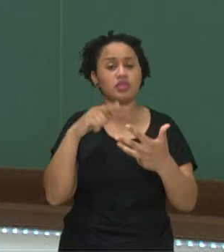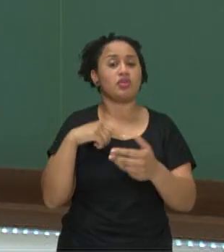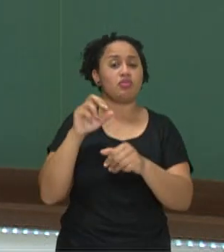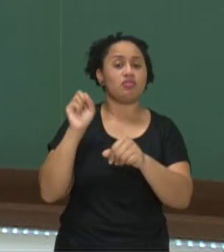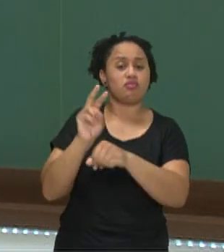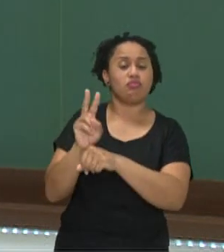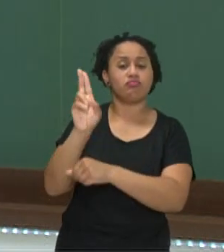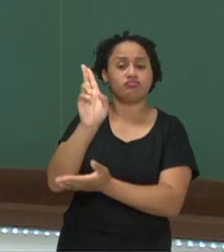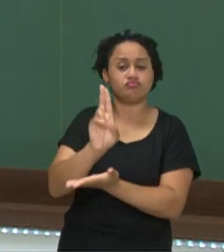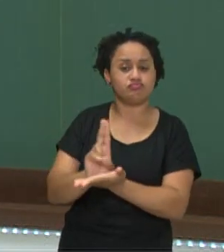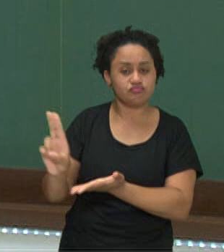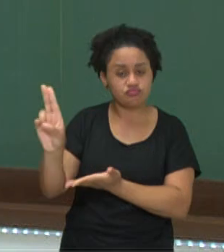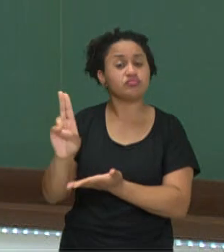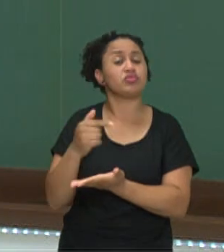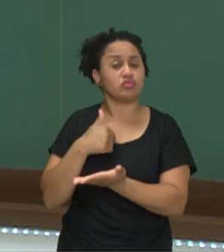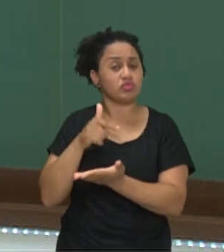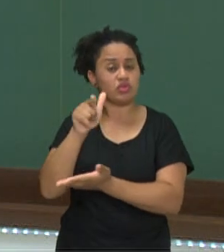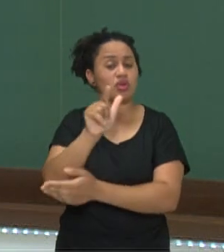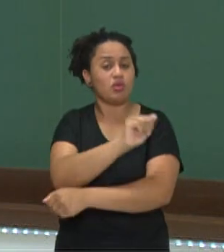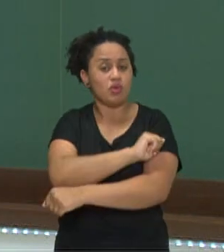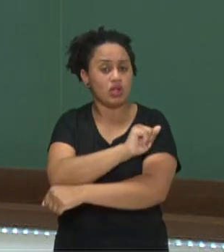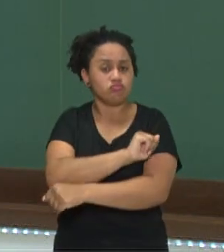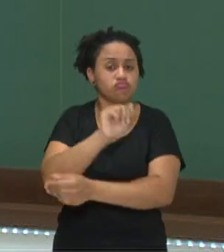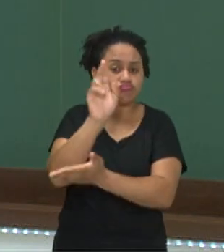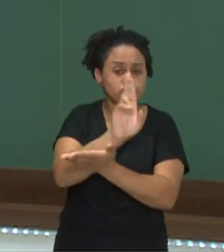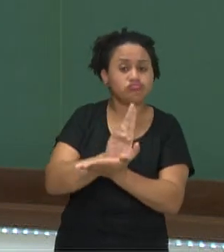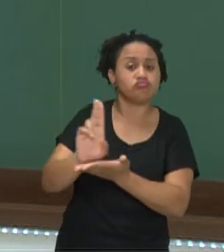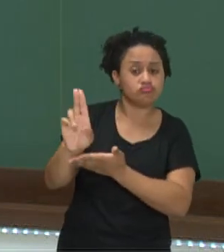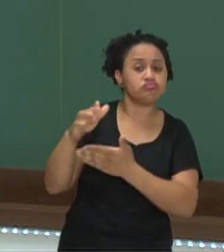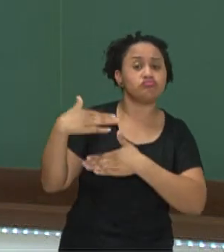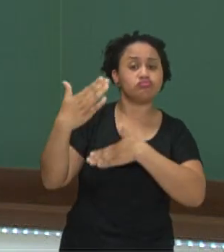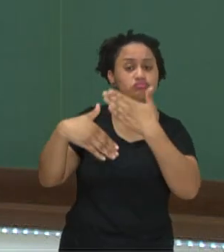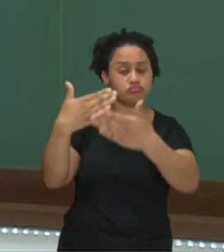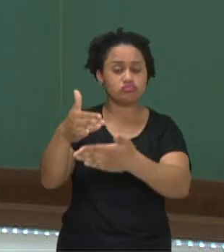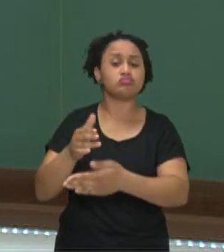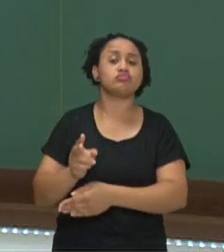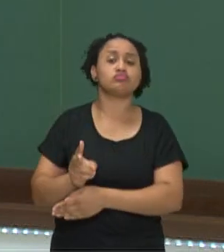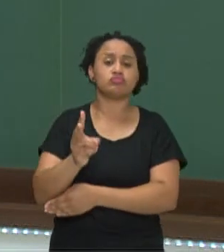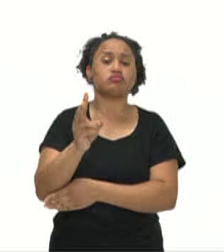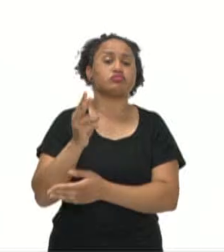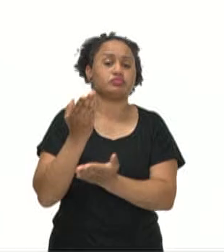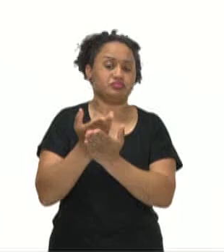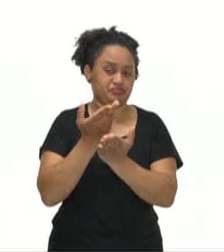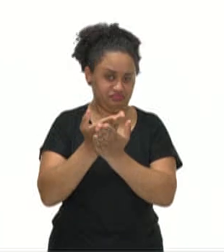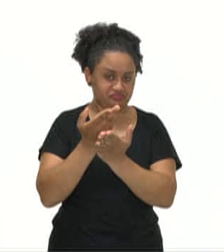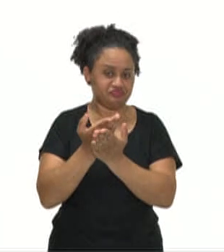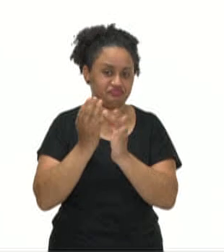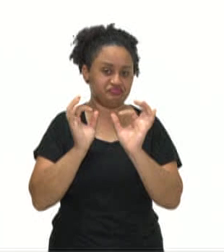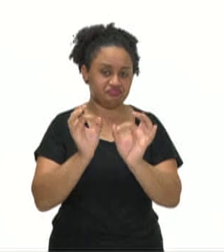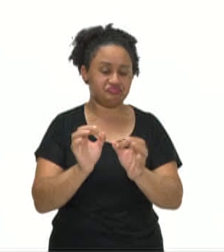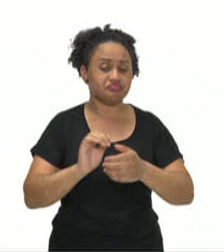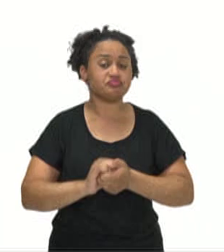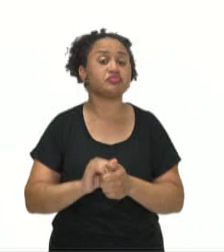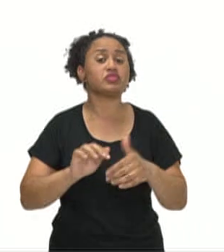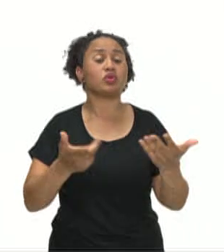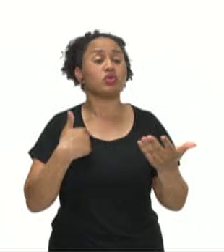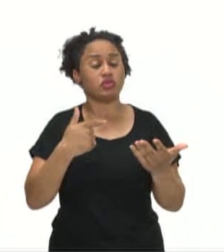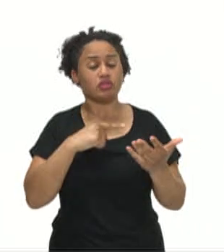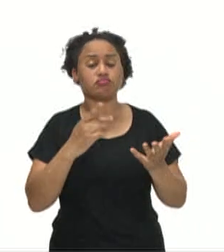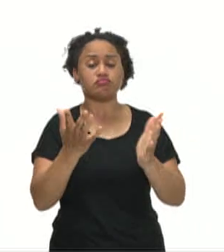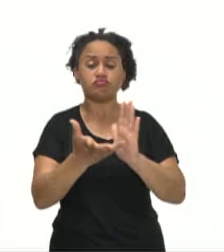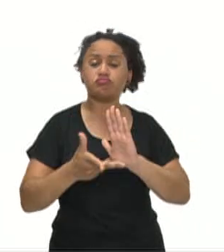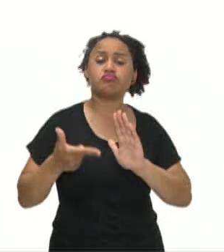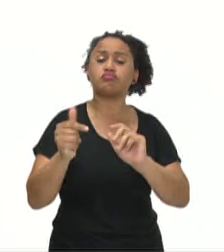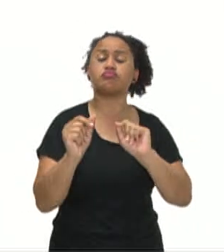uma universidade, se tornar um estudante universitário, prosseguir os seus estudos, né? Então, quando a gente domina essa habilidade, né,